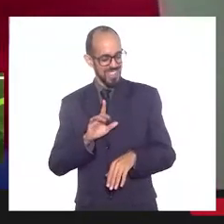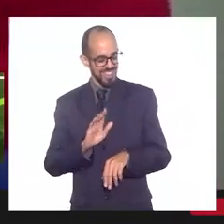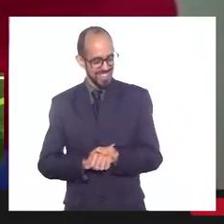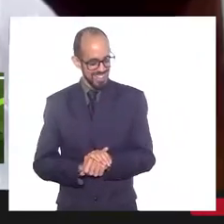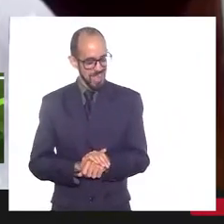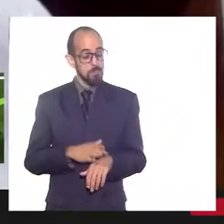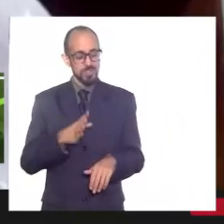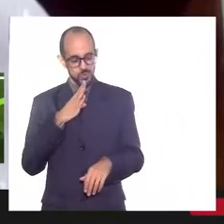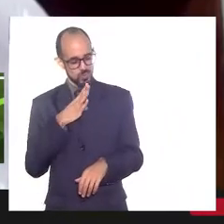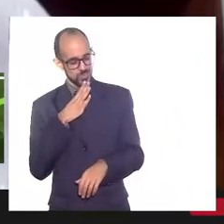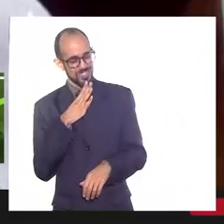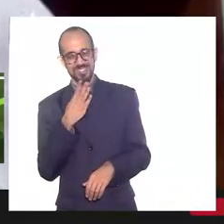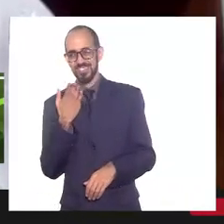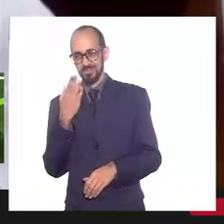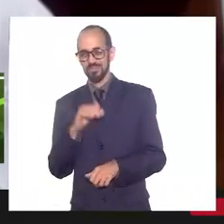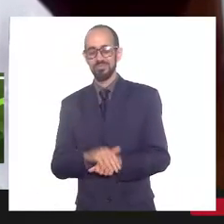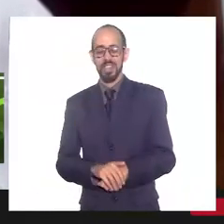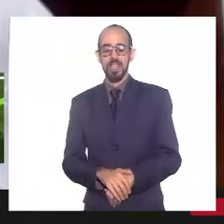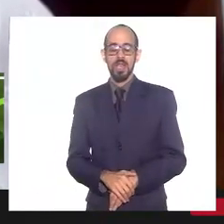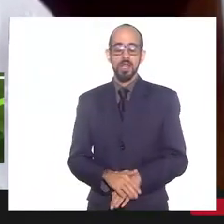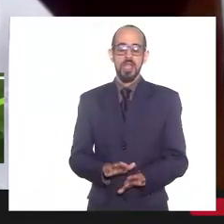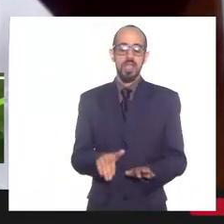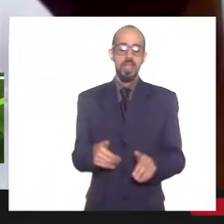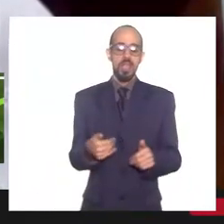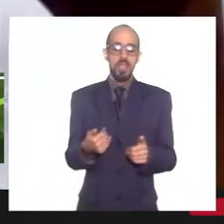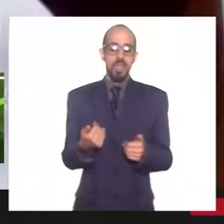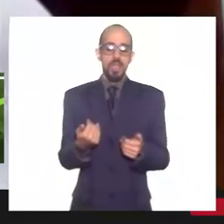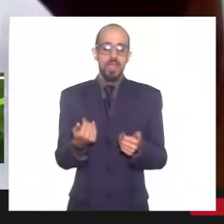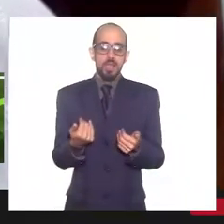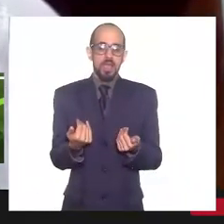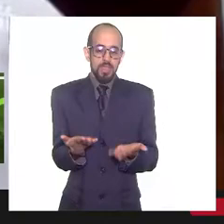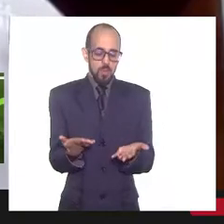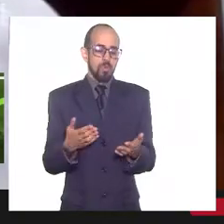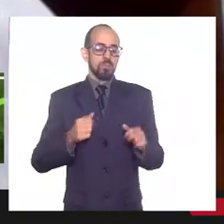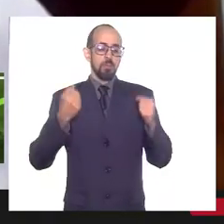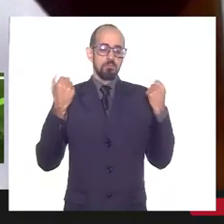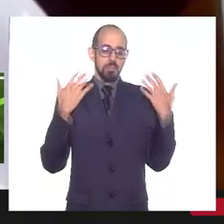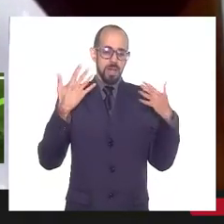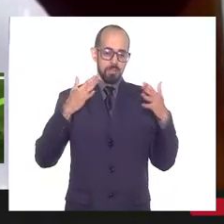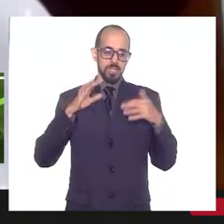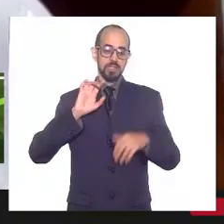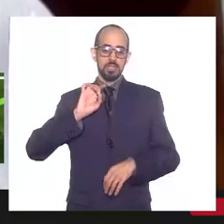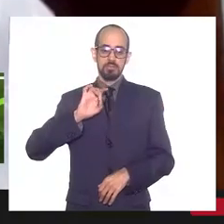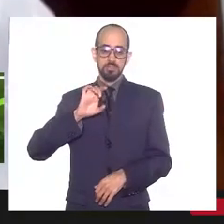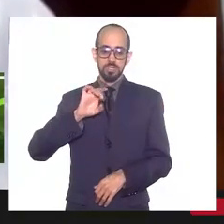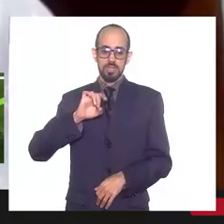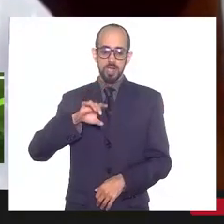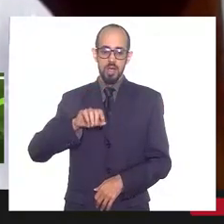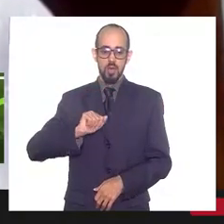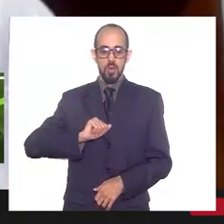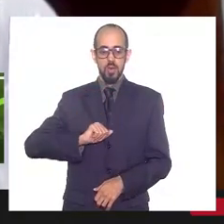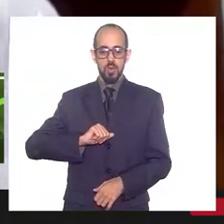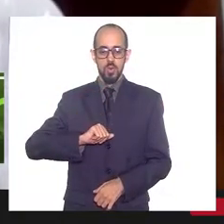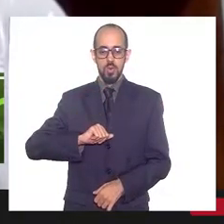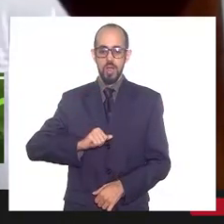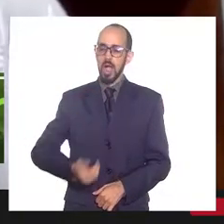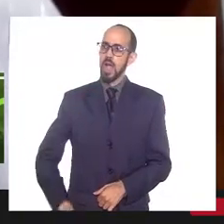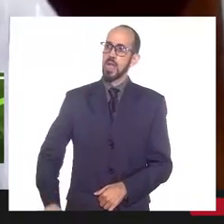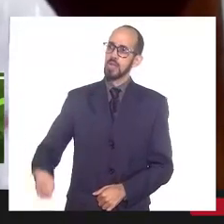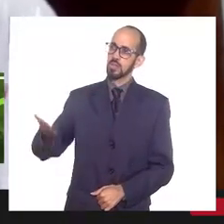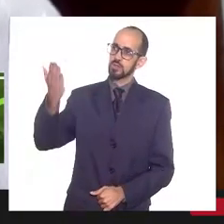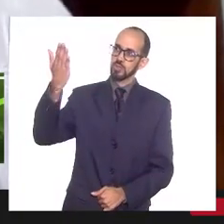e parabenizar a todos mas em especial a